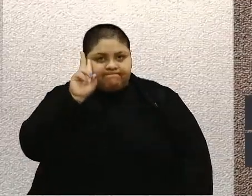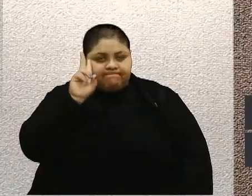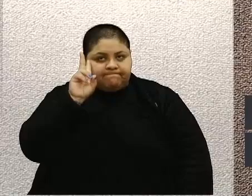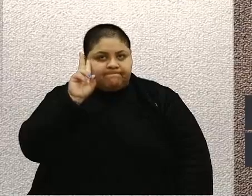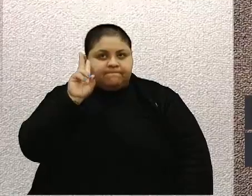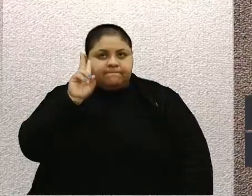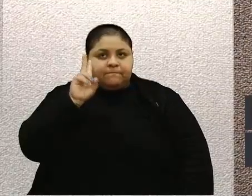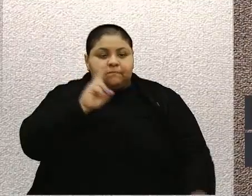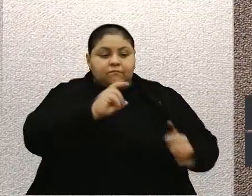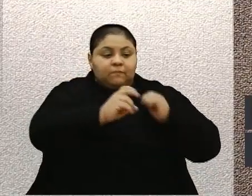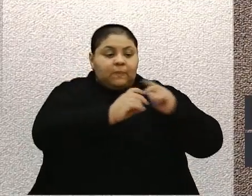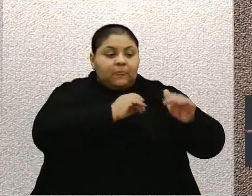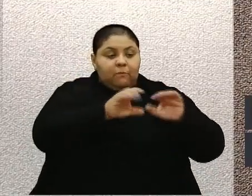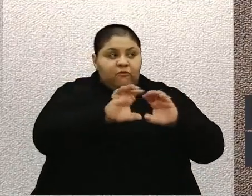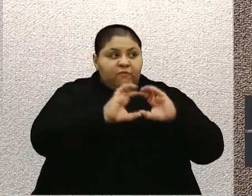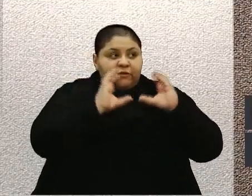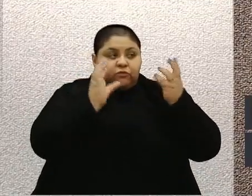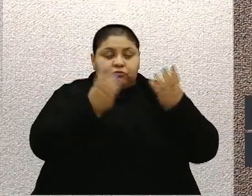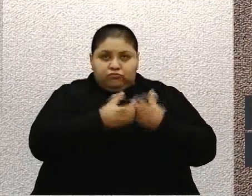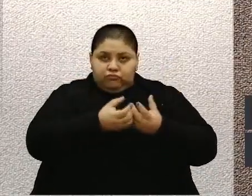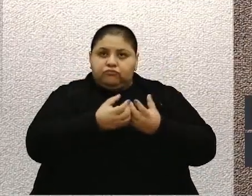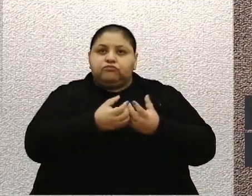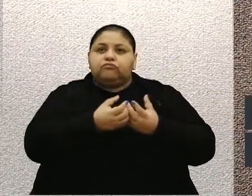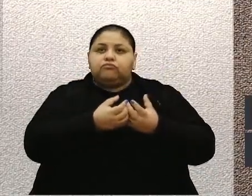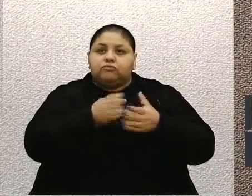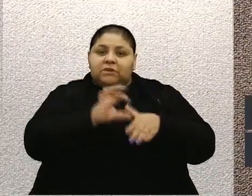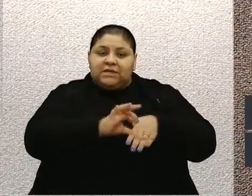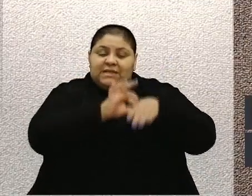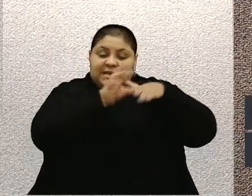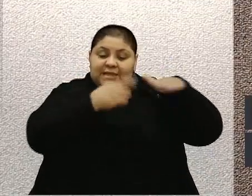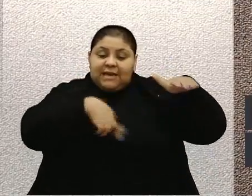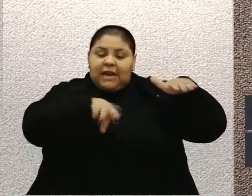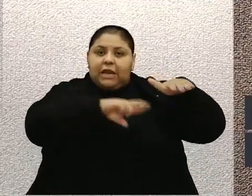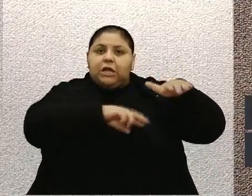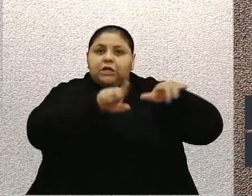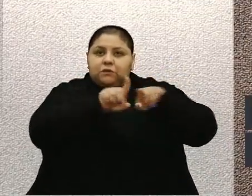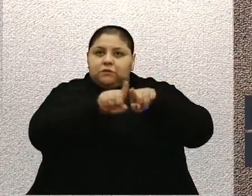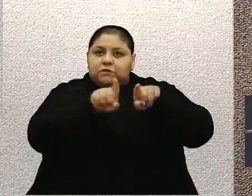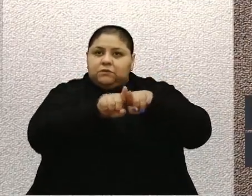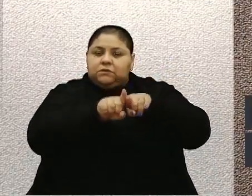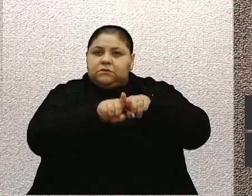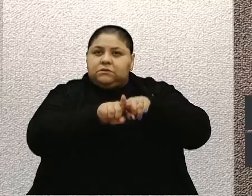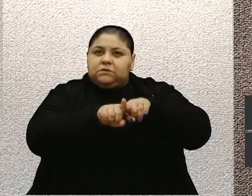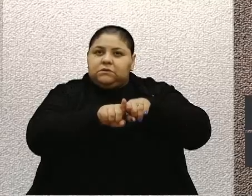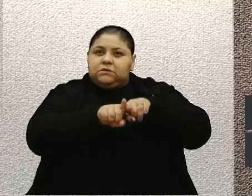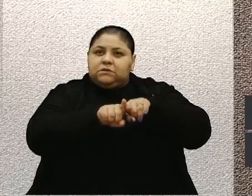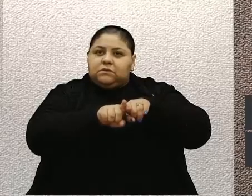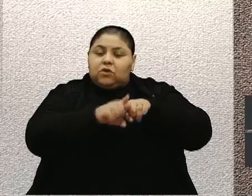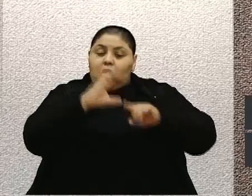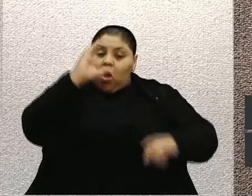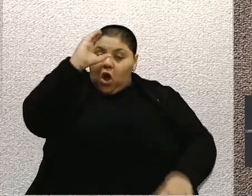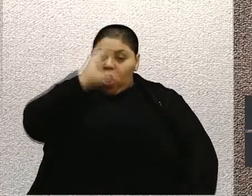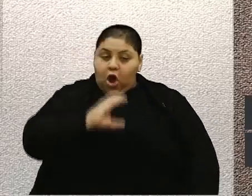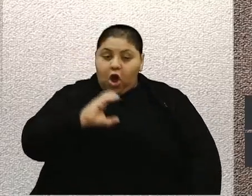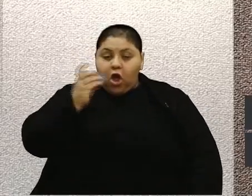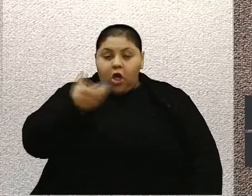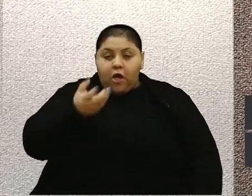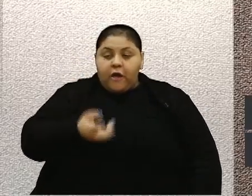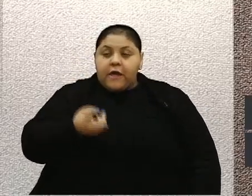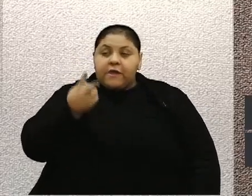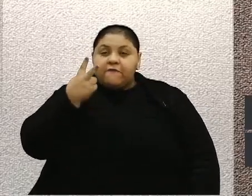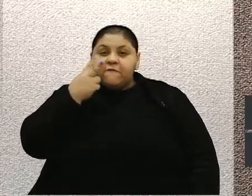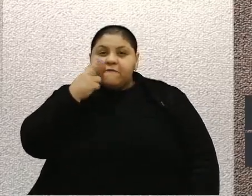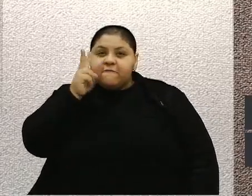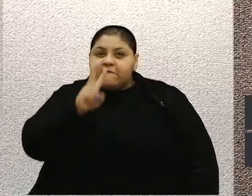História no movimento comunitário, história como líder religioso também, história como um cidadão que quer ver a sua